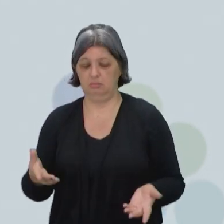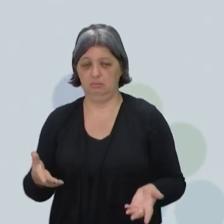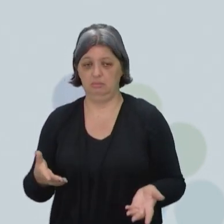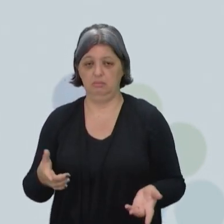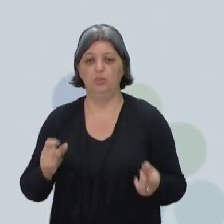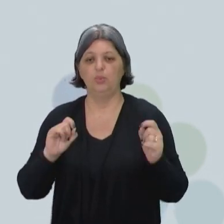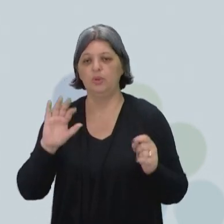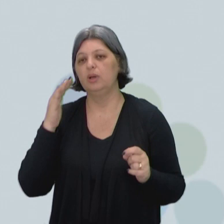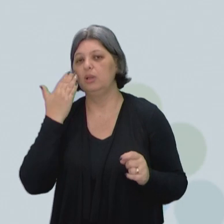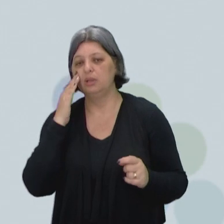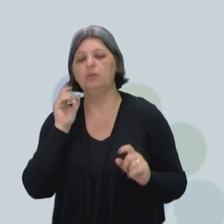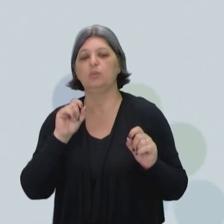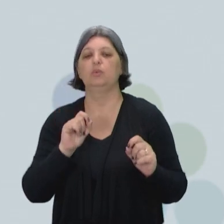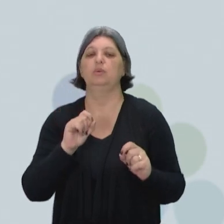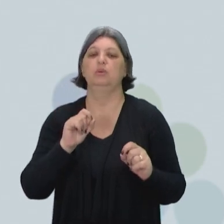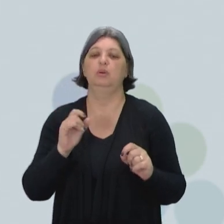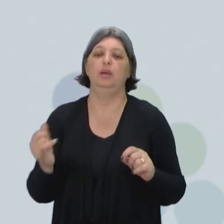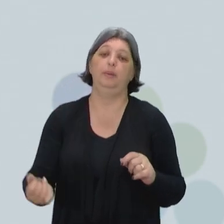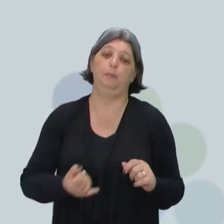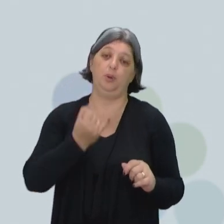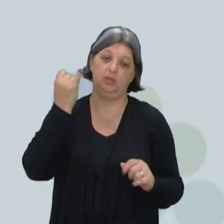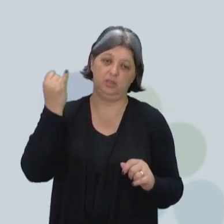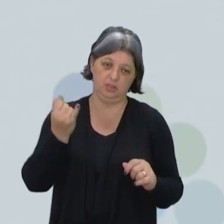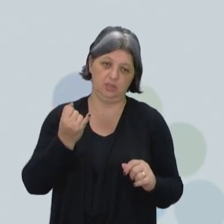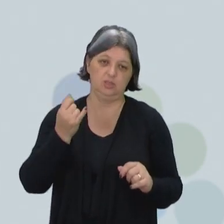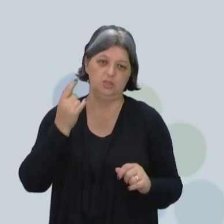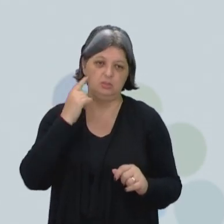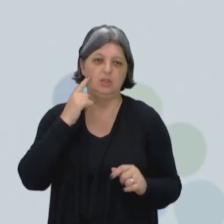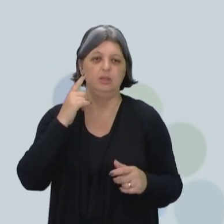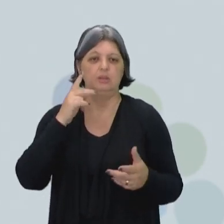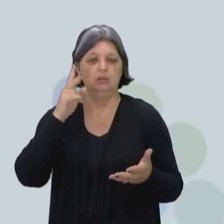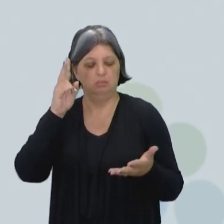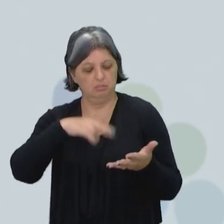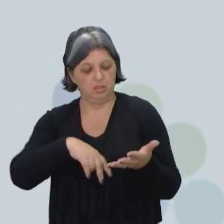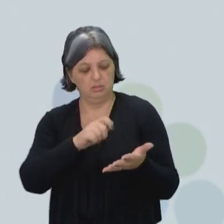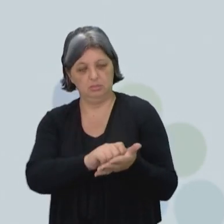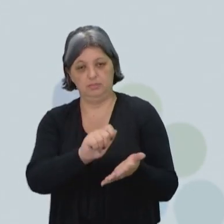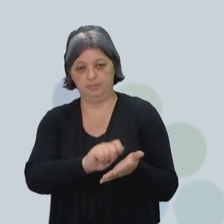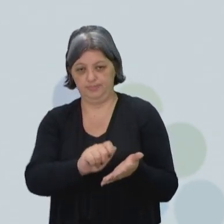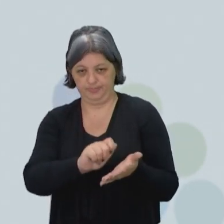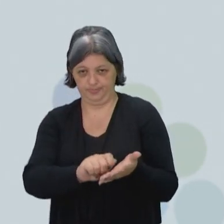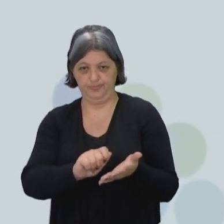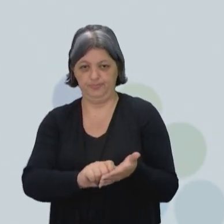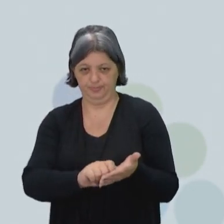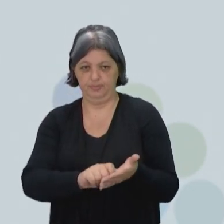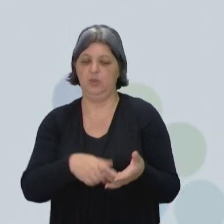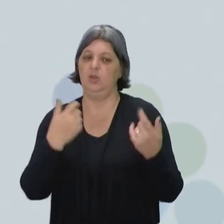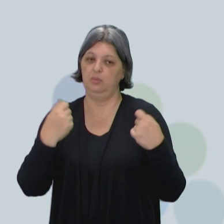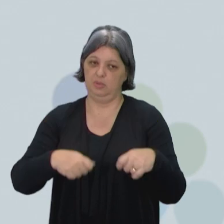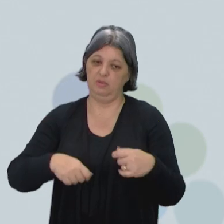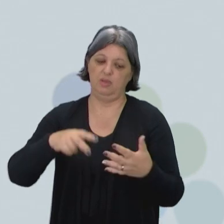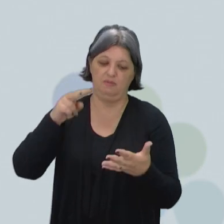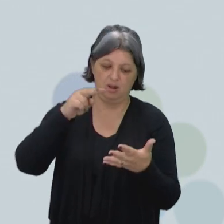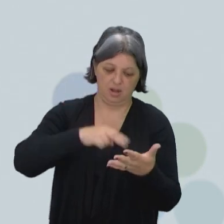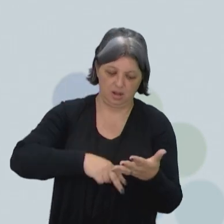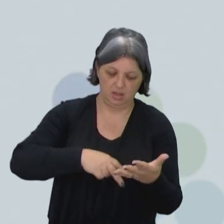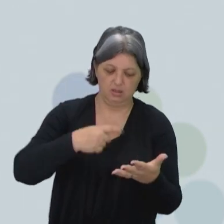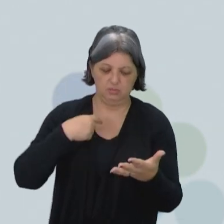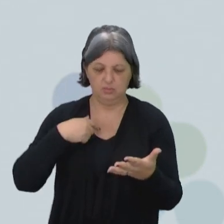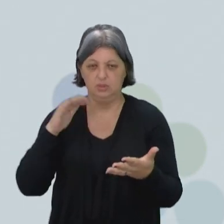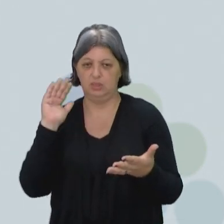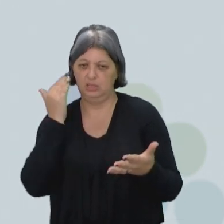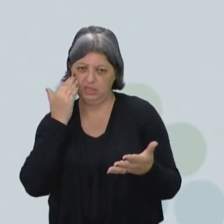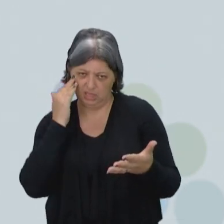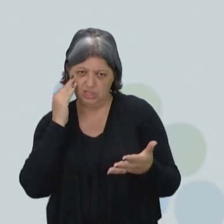o quão importante é o resultado daquilo que ela escreve. Então, para fazer isso, ela tem que já ter lido criticamente, né? Ela já tem que ter uma